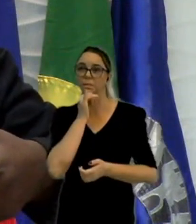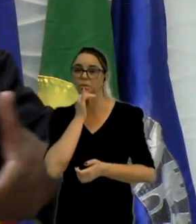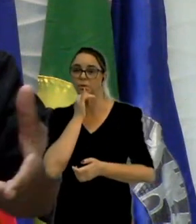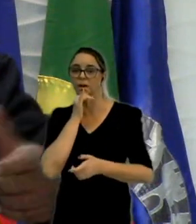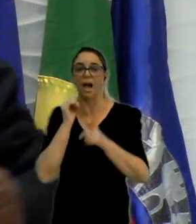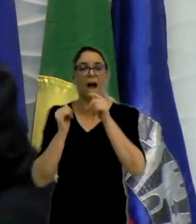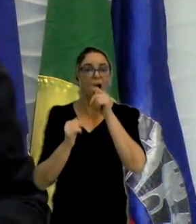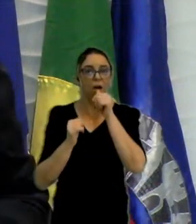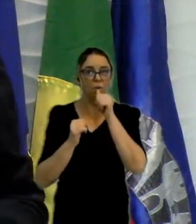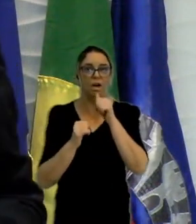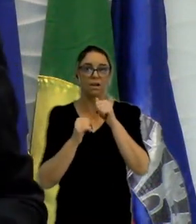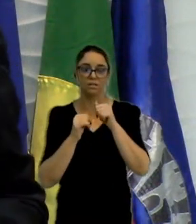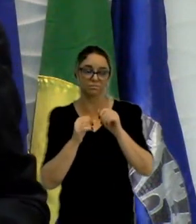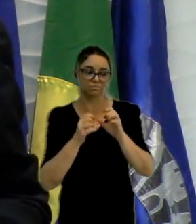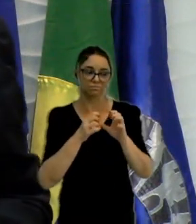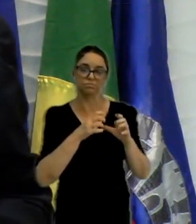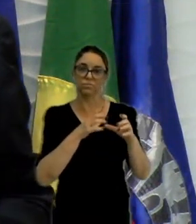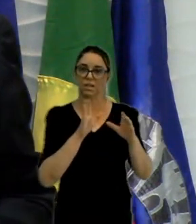Mas